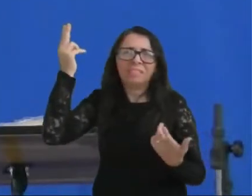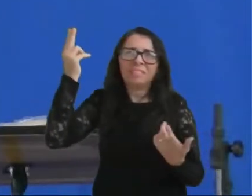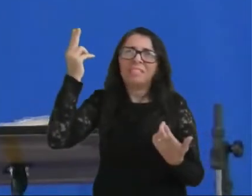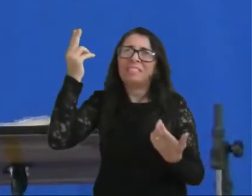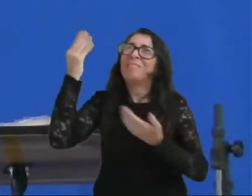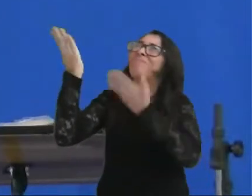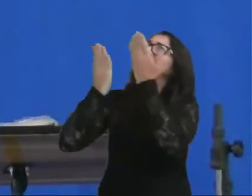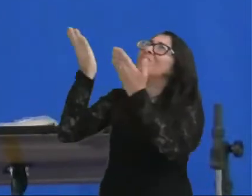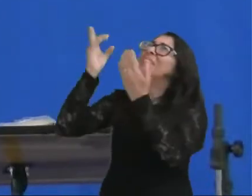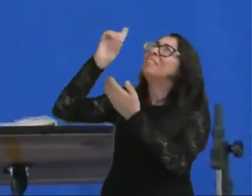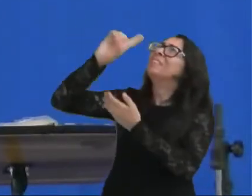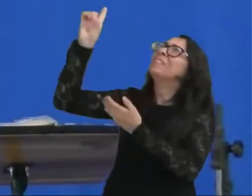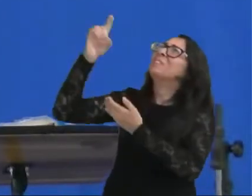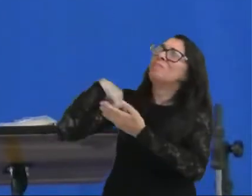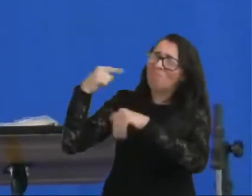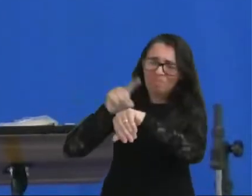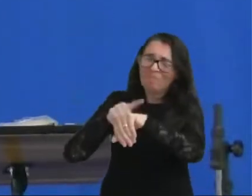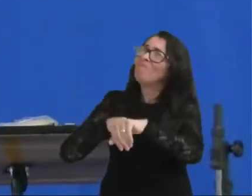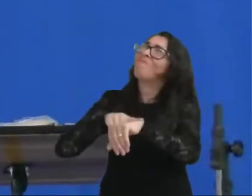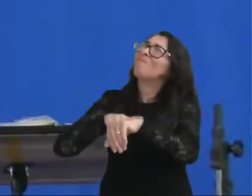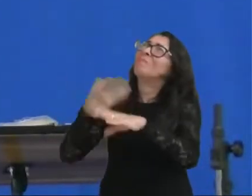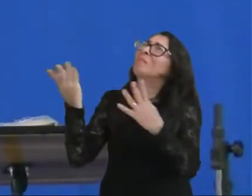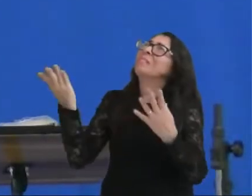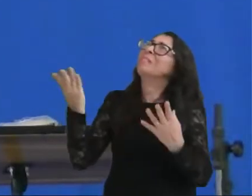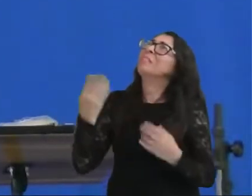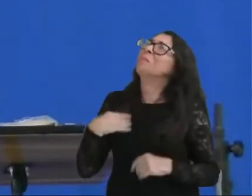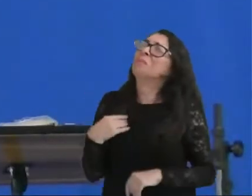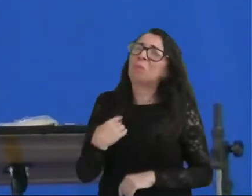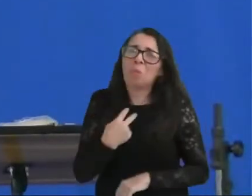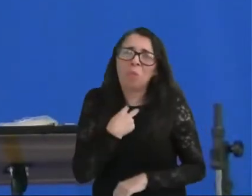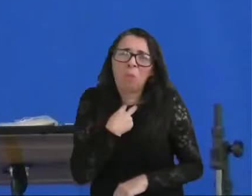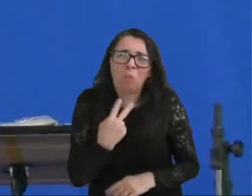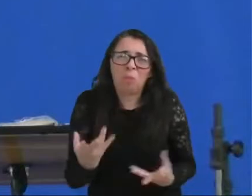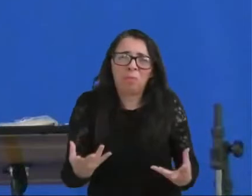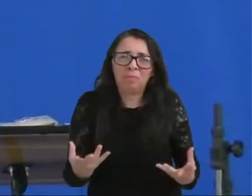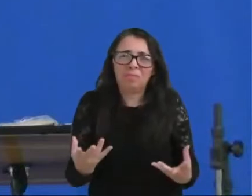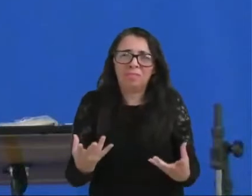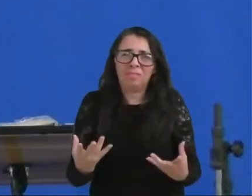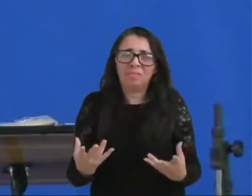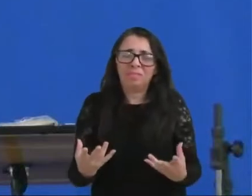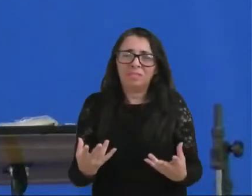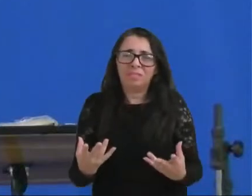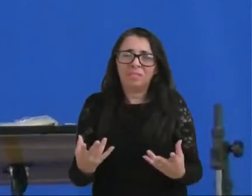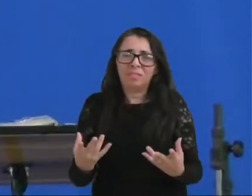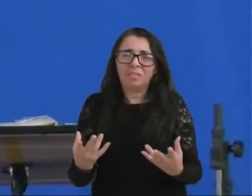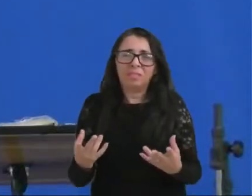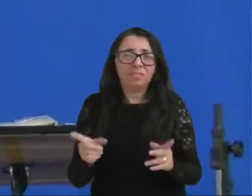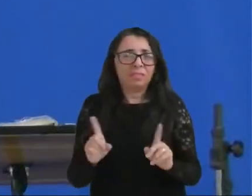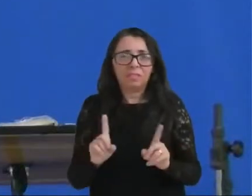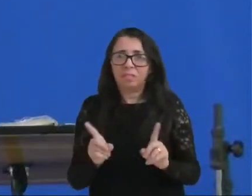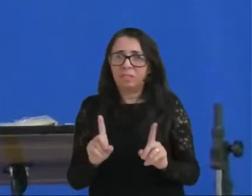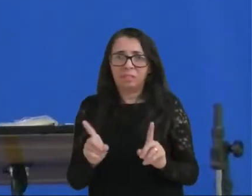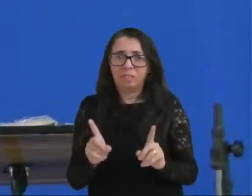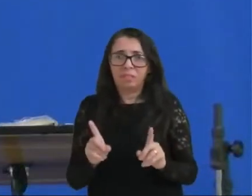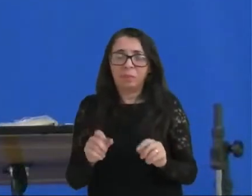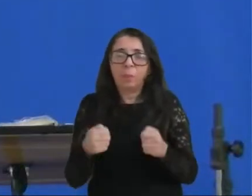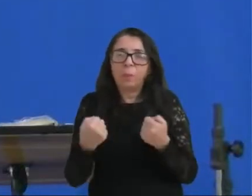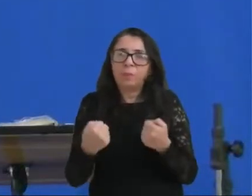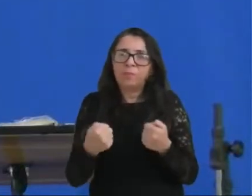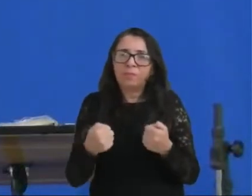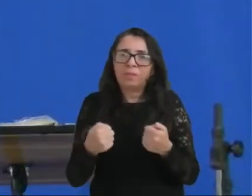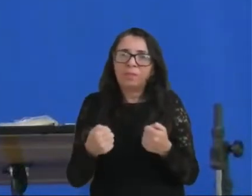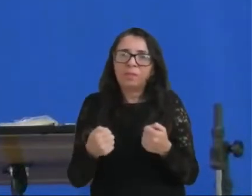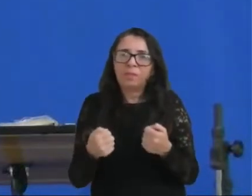A igreja pensa que Jesus... Olha, peraí, Jesus é o Senhor que está à destra do Pai, sentado e